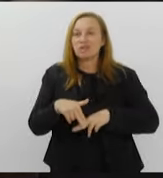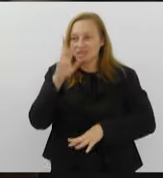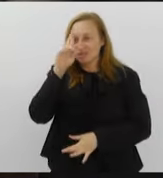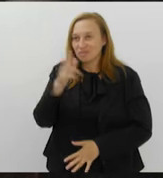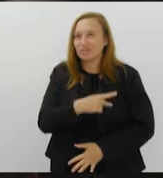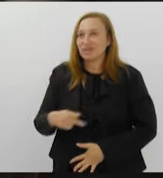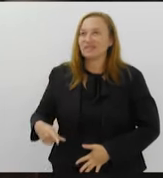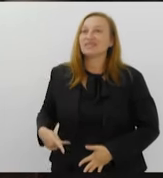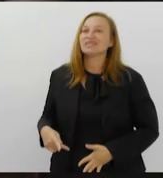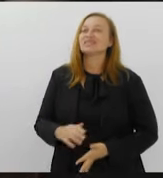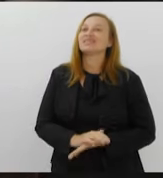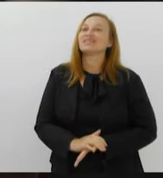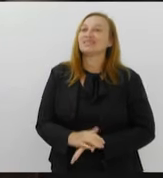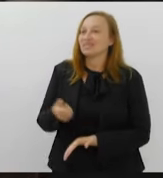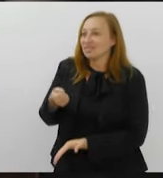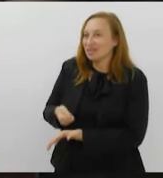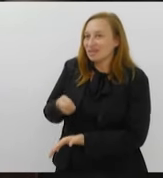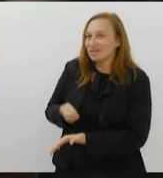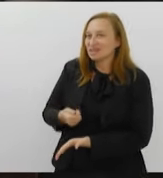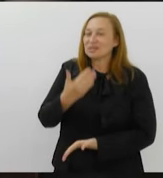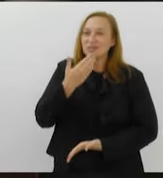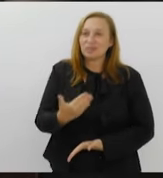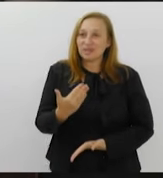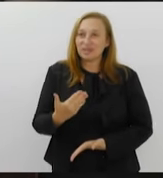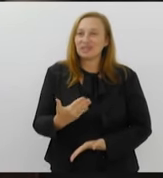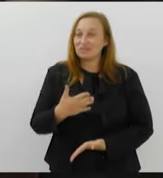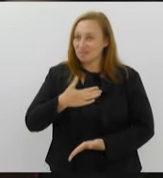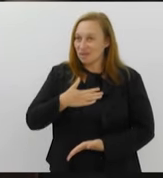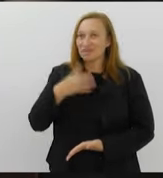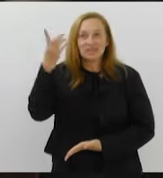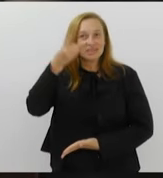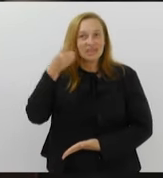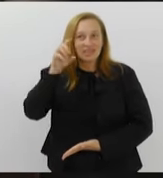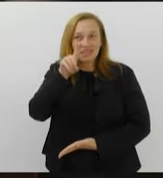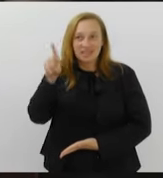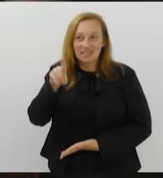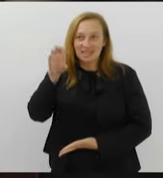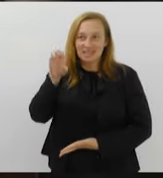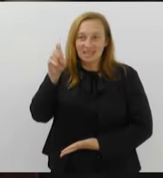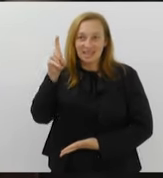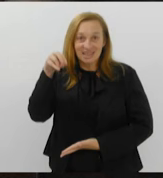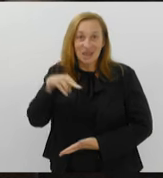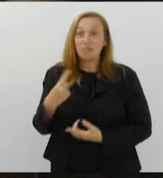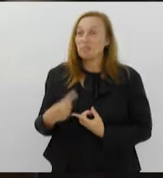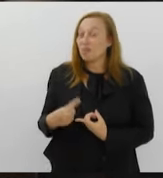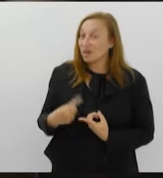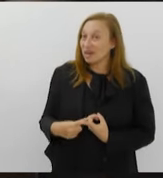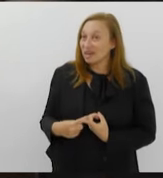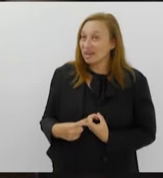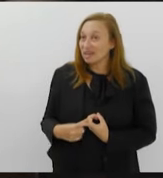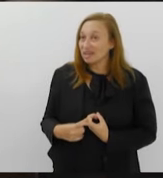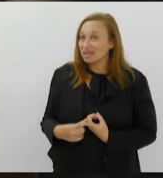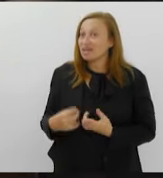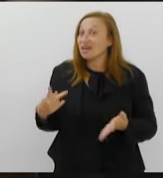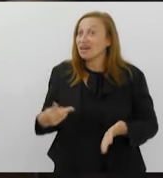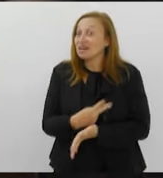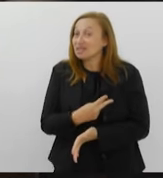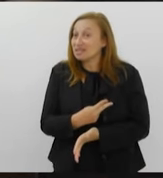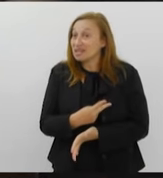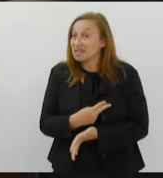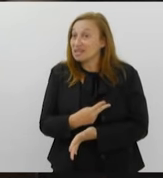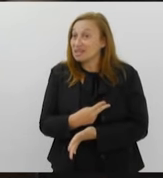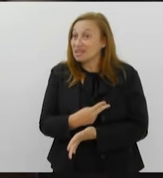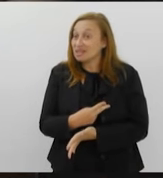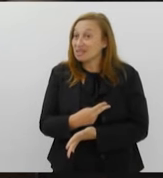presidente, a cobrança e o pedido tão insistente meu e da deputada Zeidan, porque é algo que vem acontecendo muito